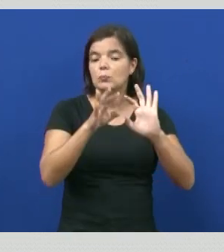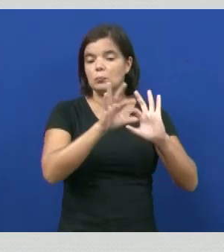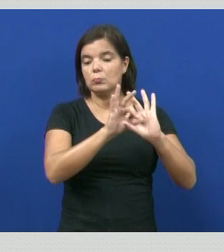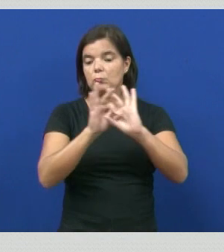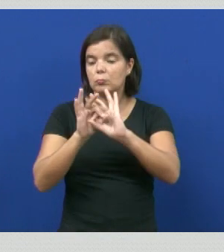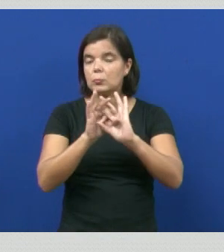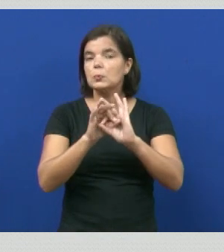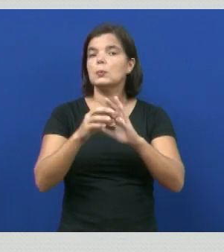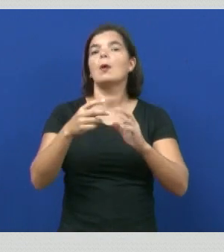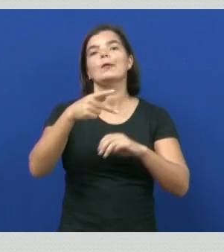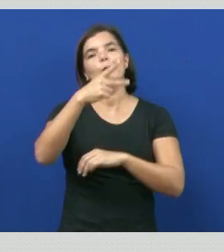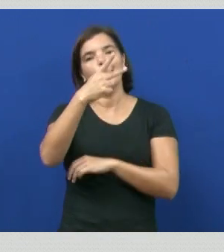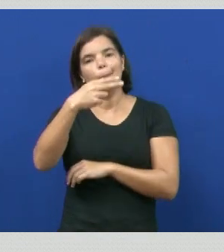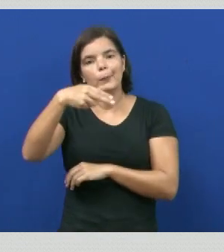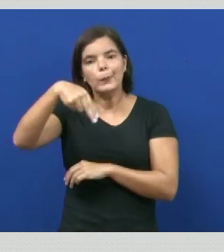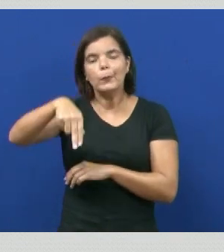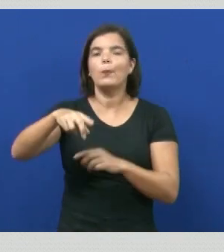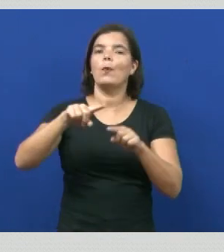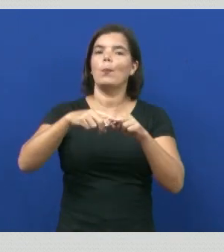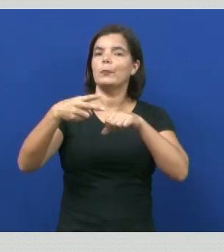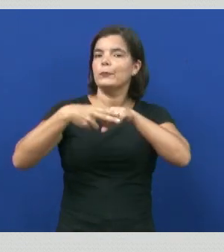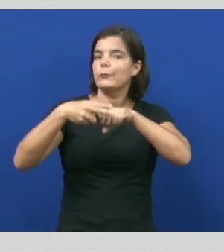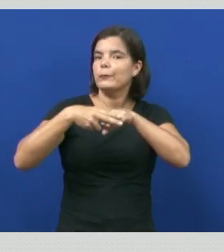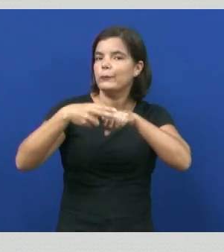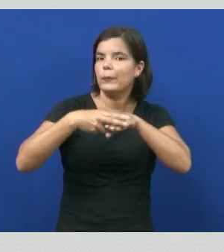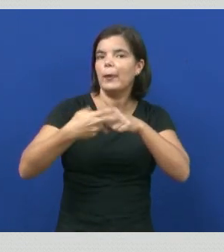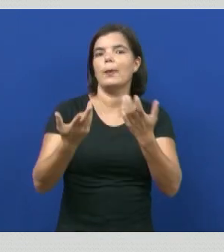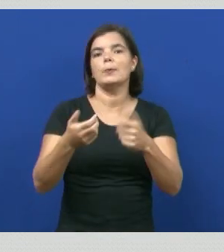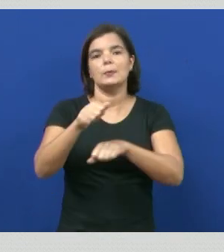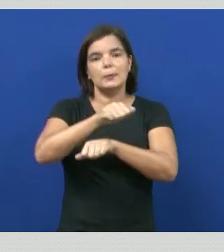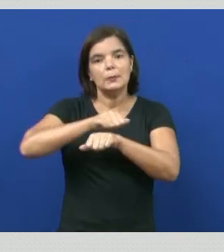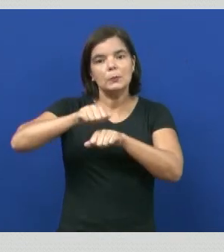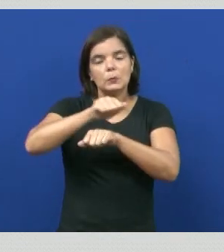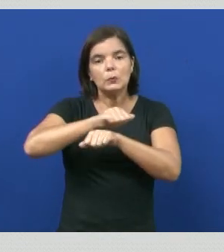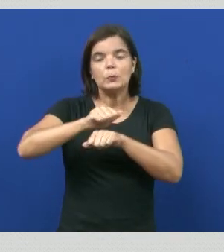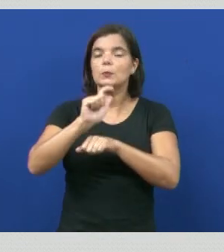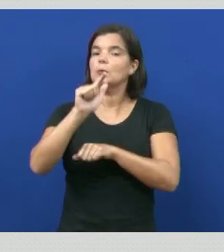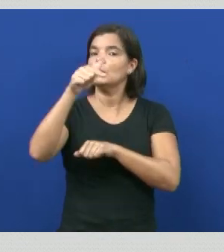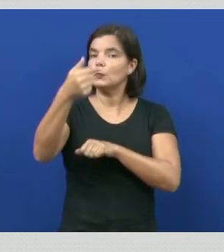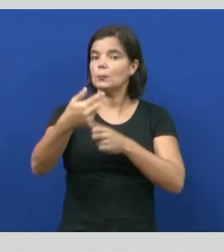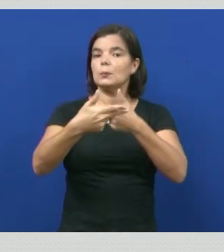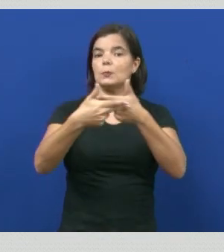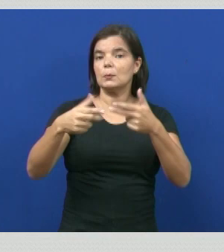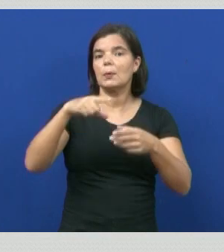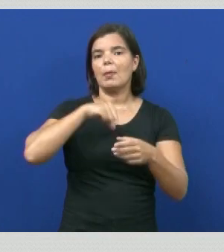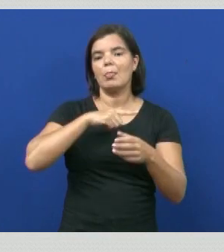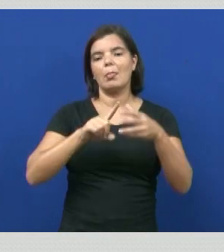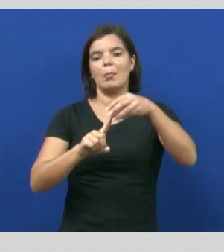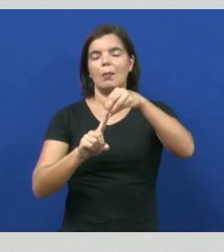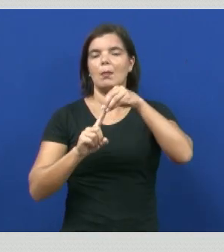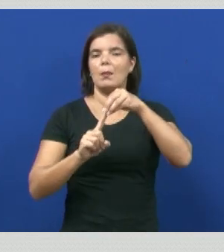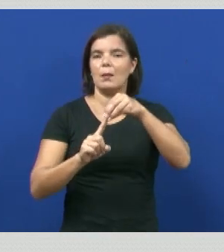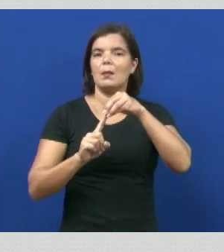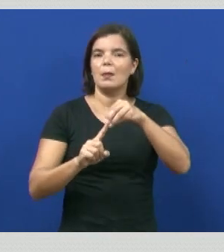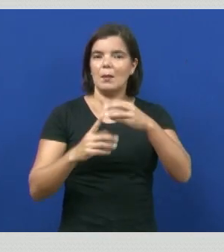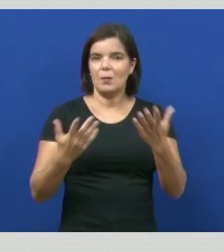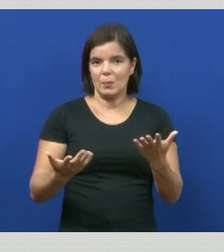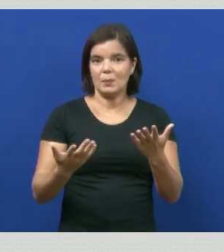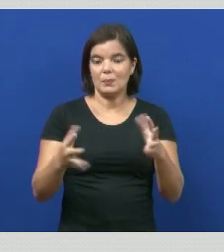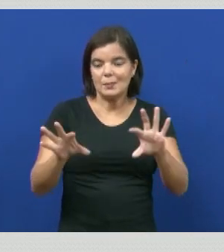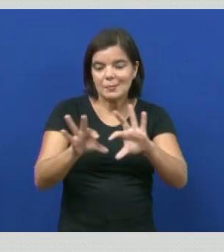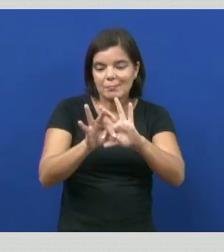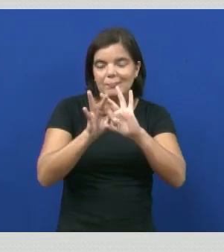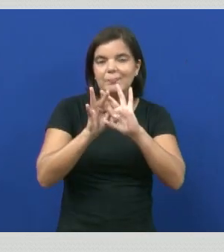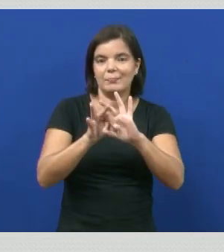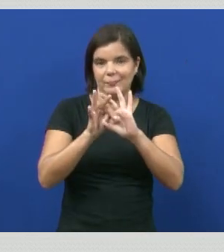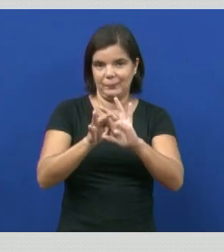as conjunções, preposições, advérbios ou locuções adverbiais, pronomes, entre outras expressões que têm como objetivo estabelecer